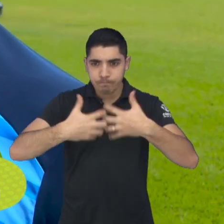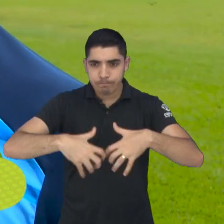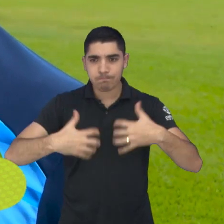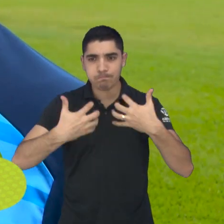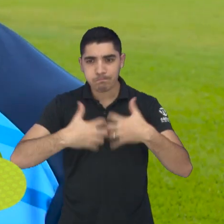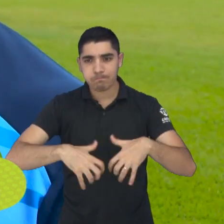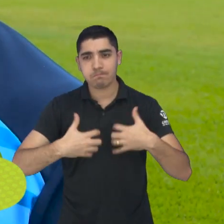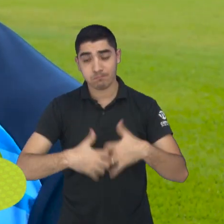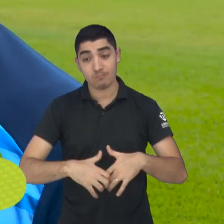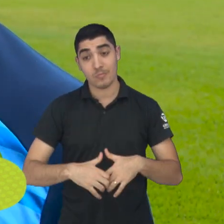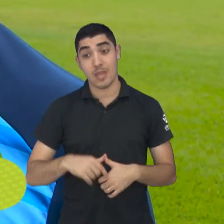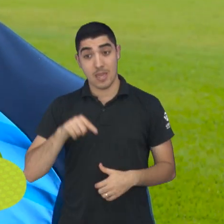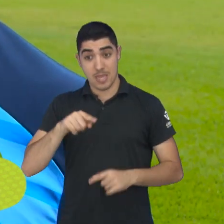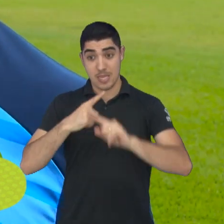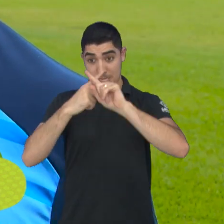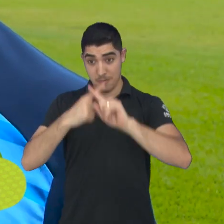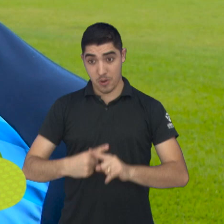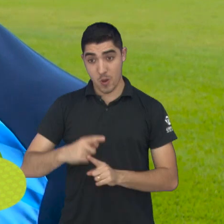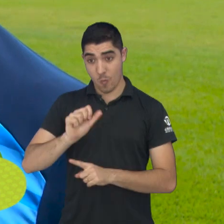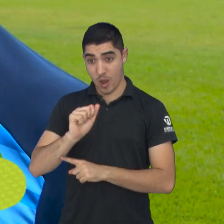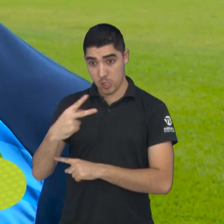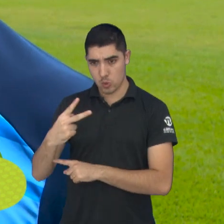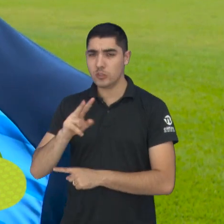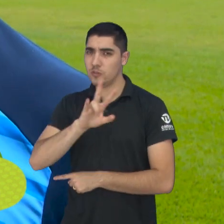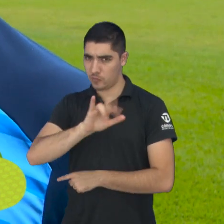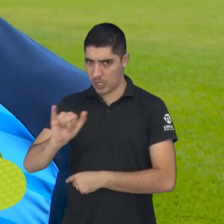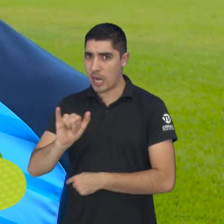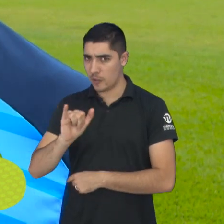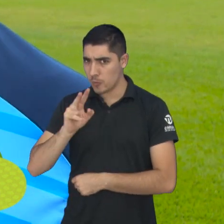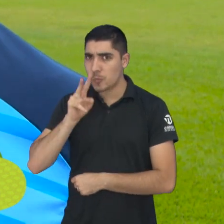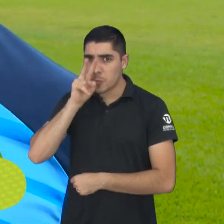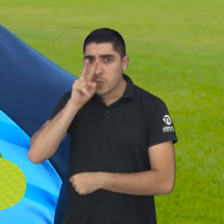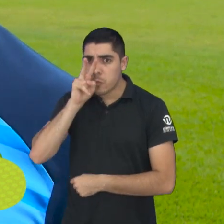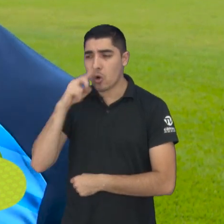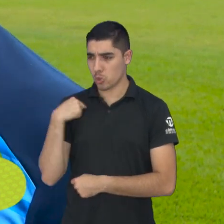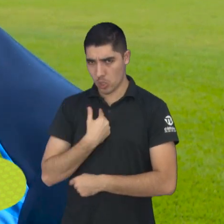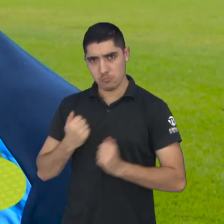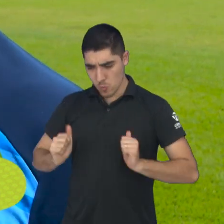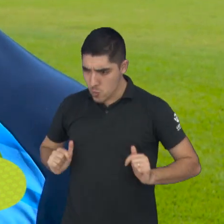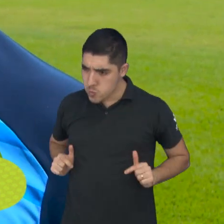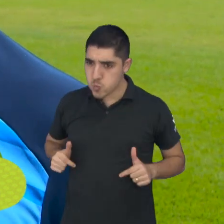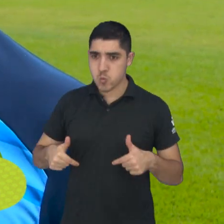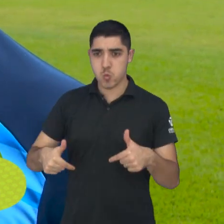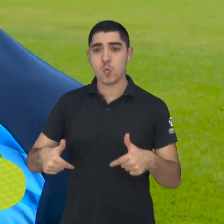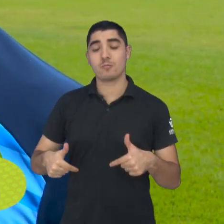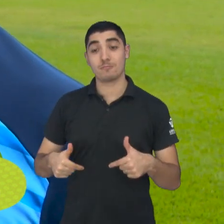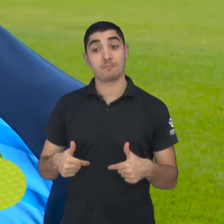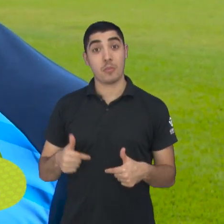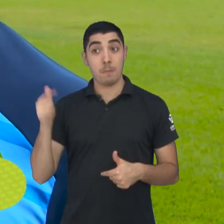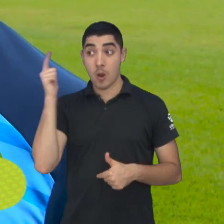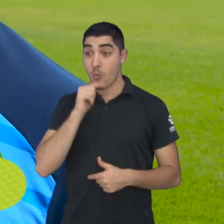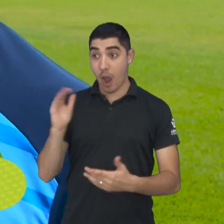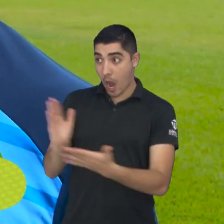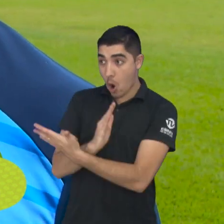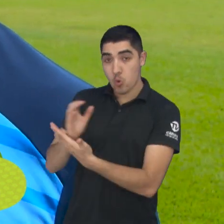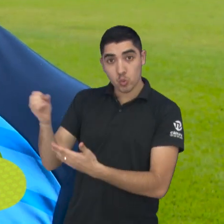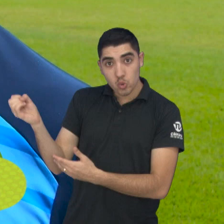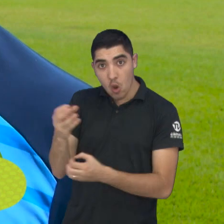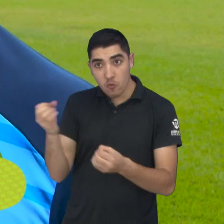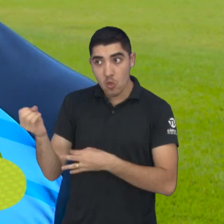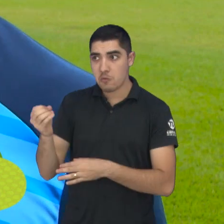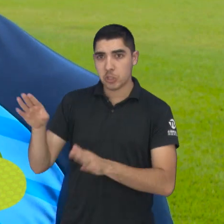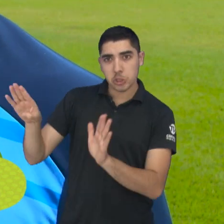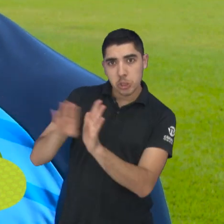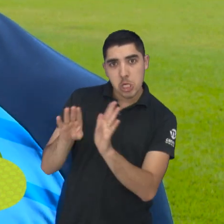a gente vai iniciar forte, né? Temos que iniciar forte. A base ajuda e esses jogadores que chegaram também, o entendimento foi rápido, então